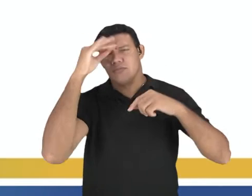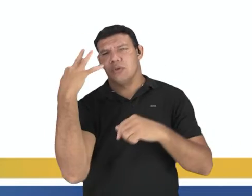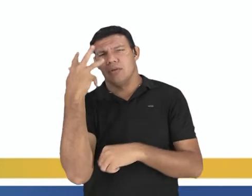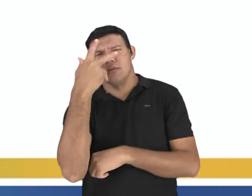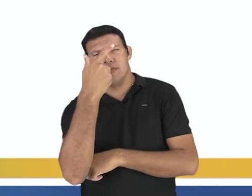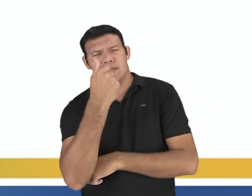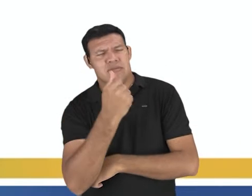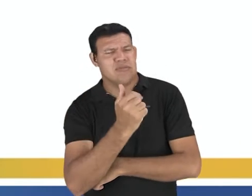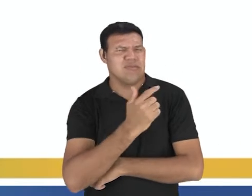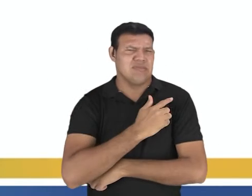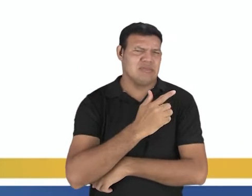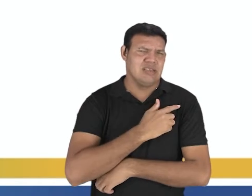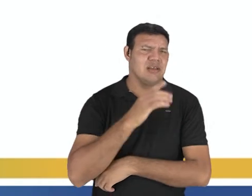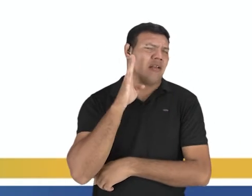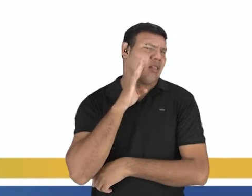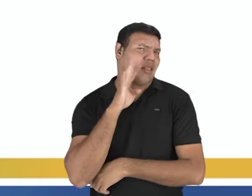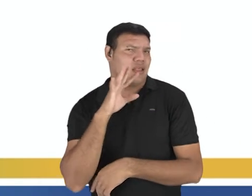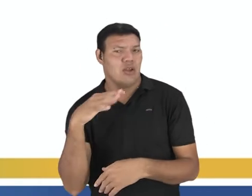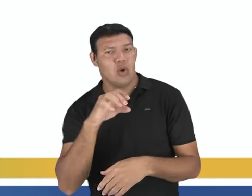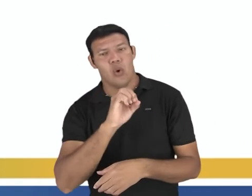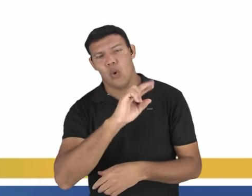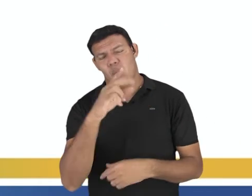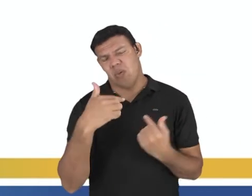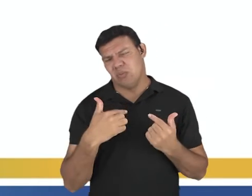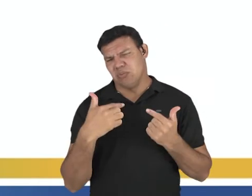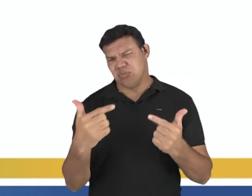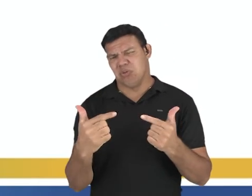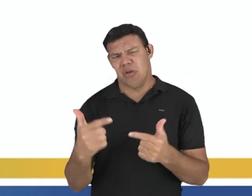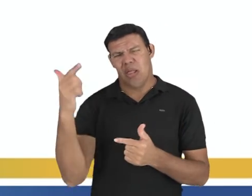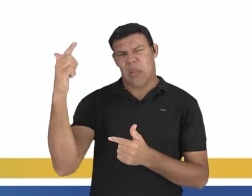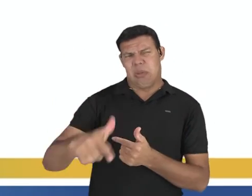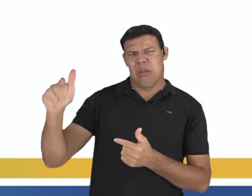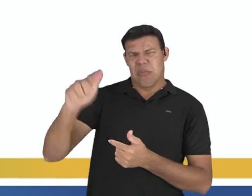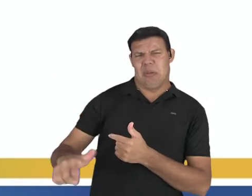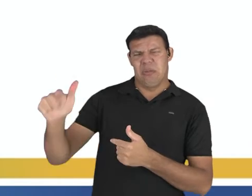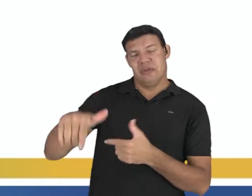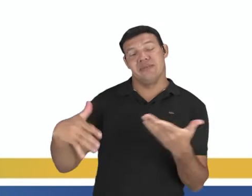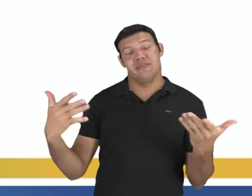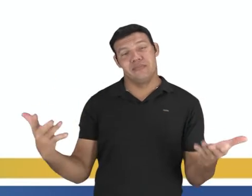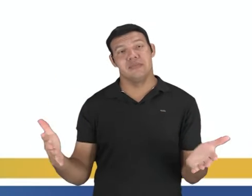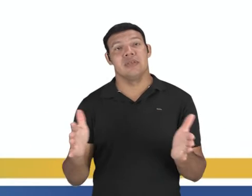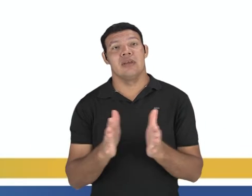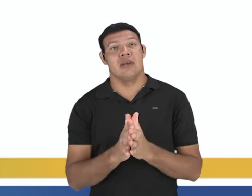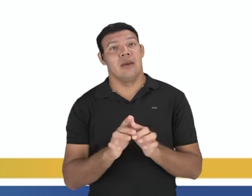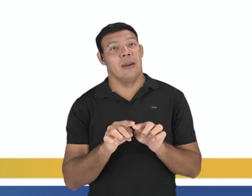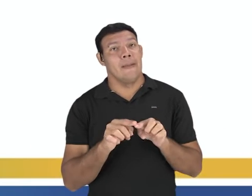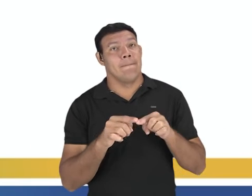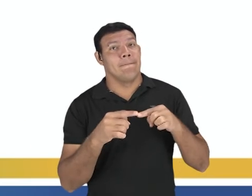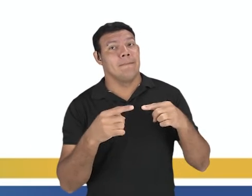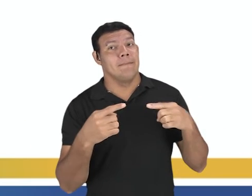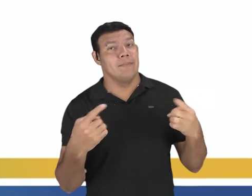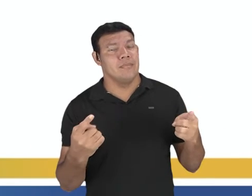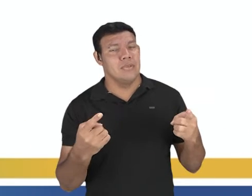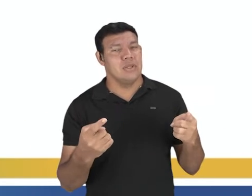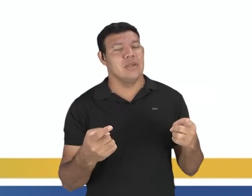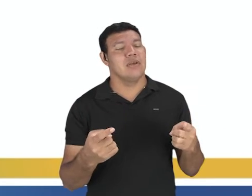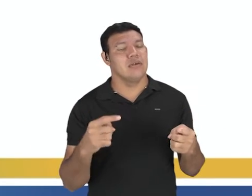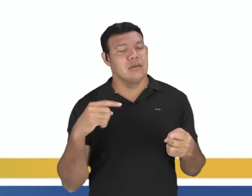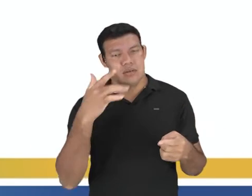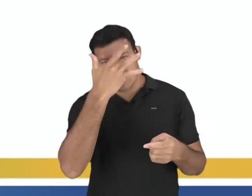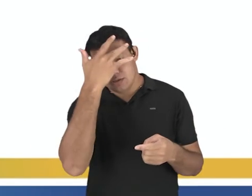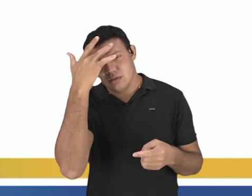bonita, muito feia, muito legal ou muito chata e repetitiva. Mas porque a gente demora tanto